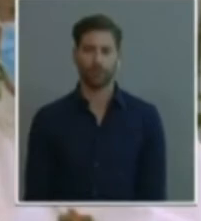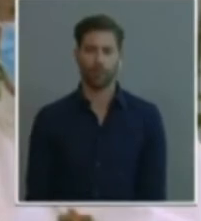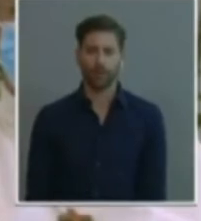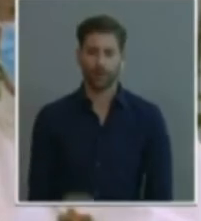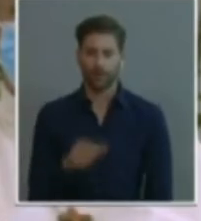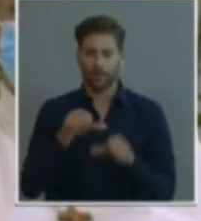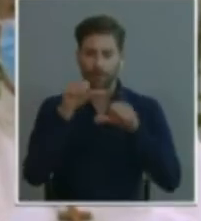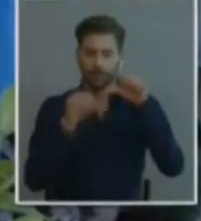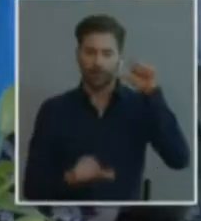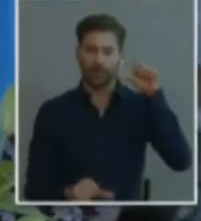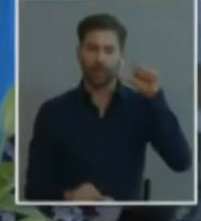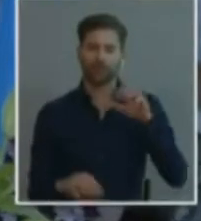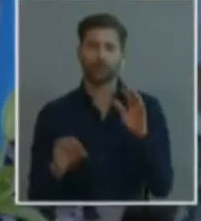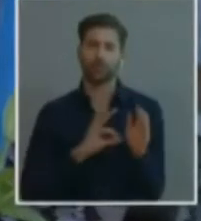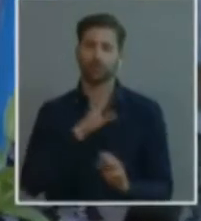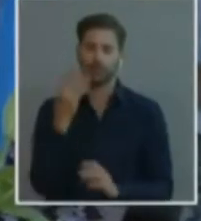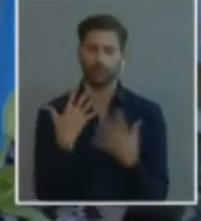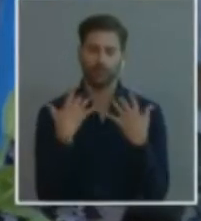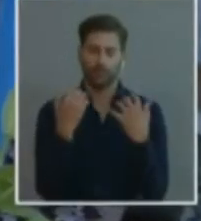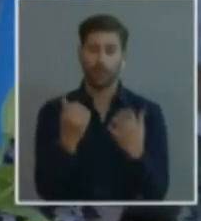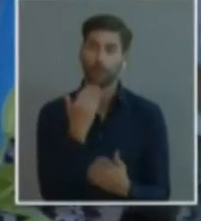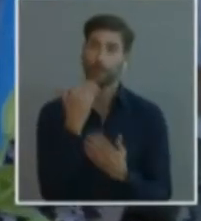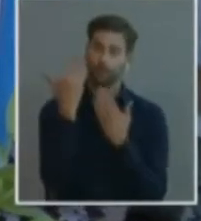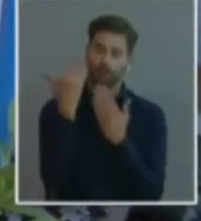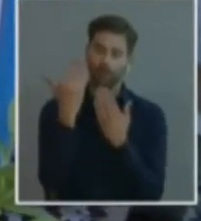Palavra do Senhor. Graças a Deus.